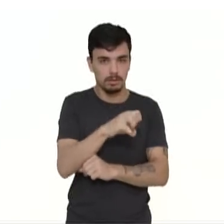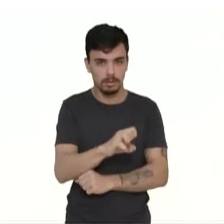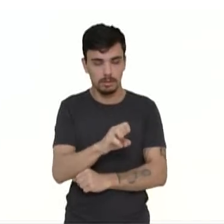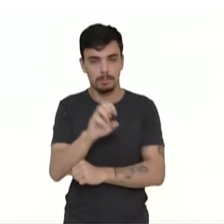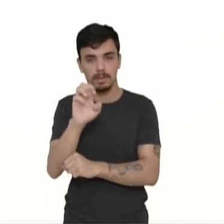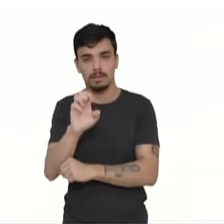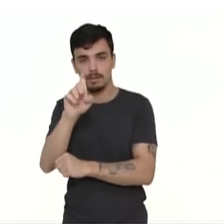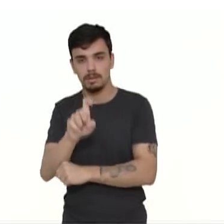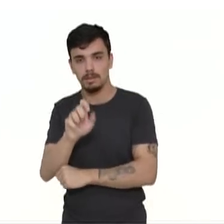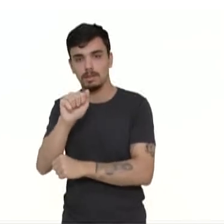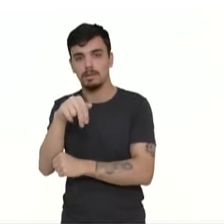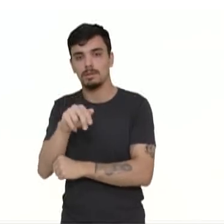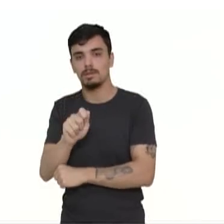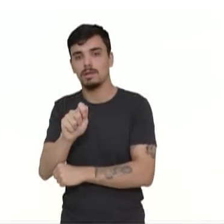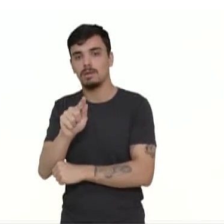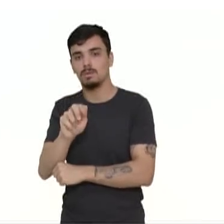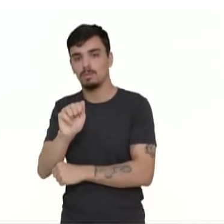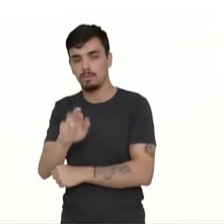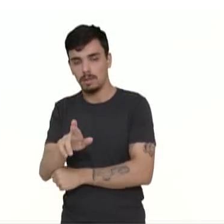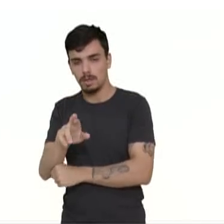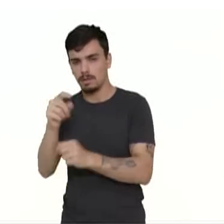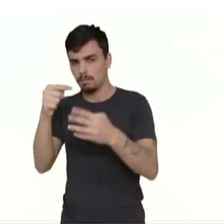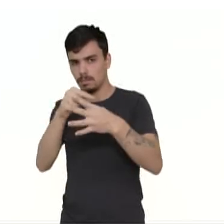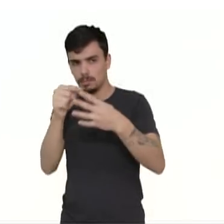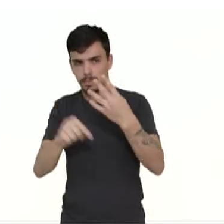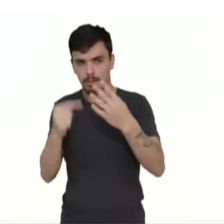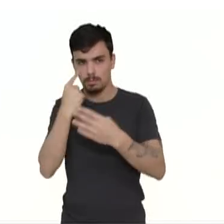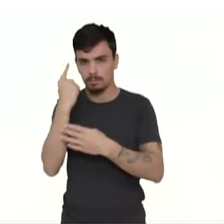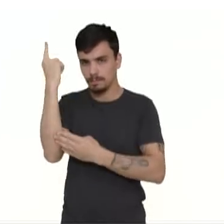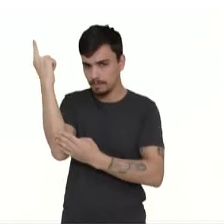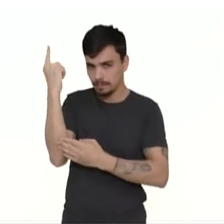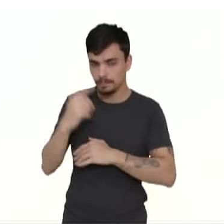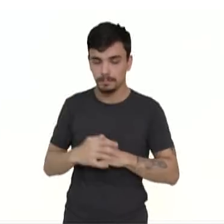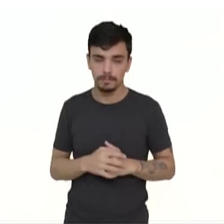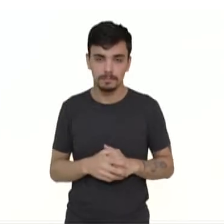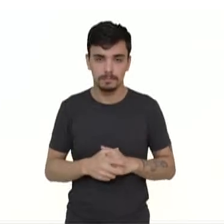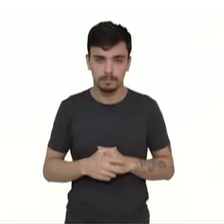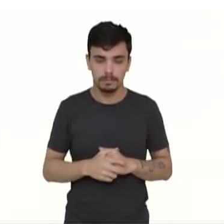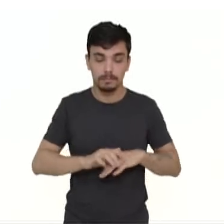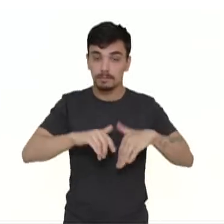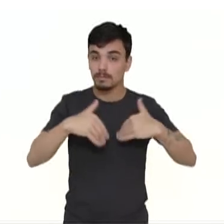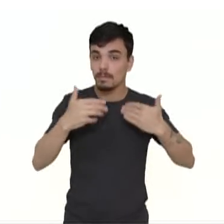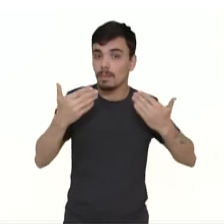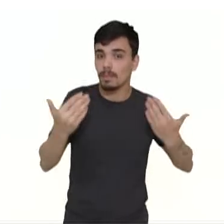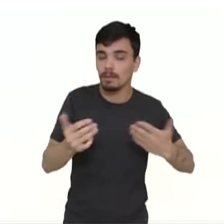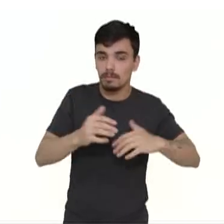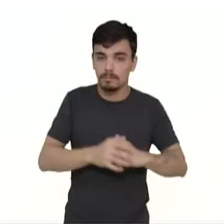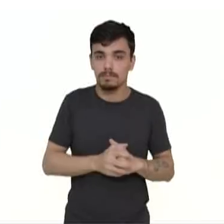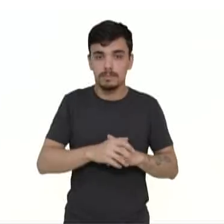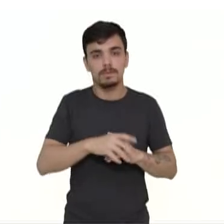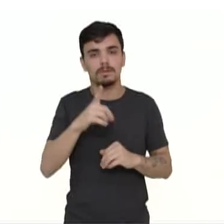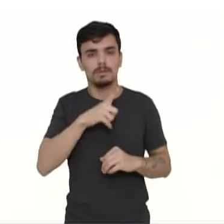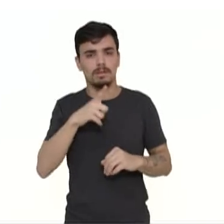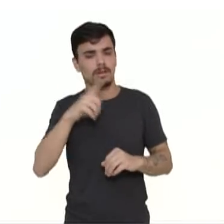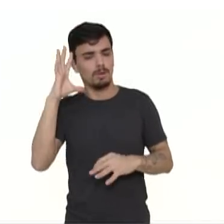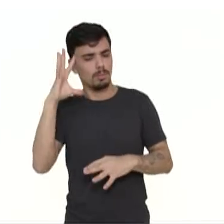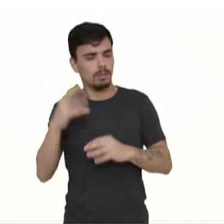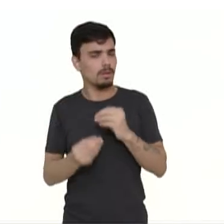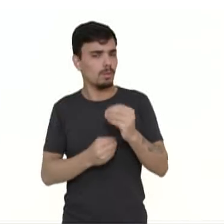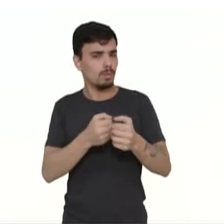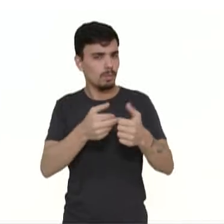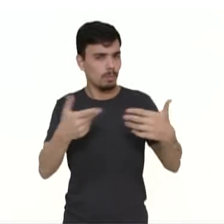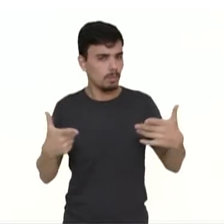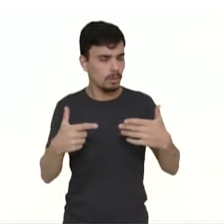enxaguar, enxugar, enxada ou enxaqueca. No entanto, quando se subentende algo